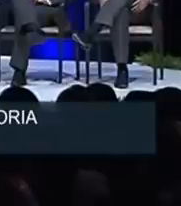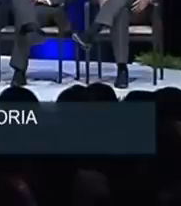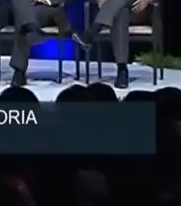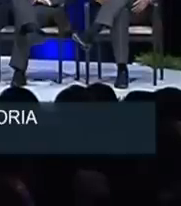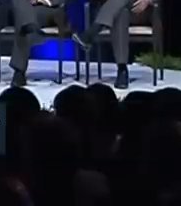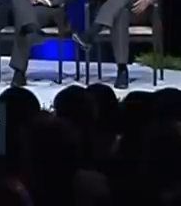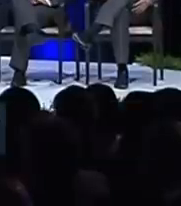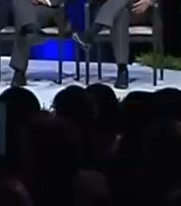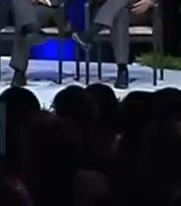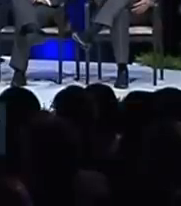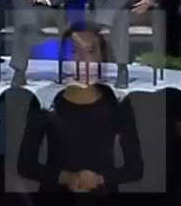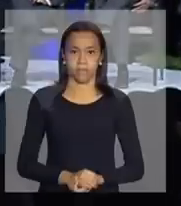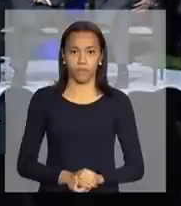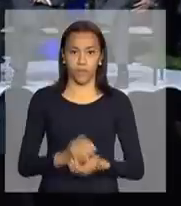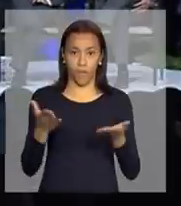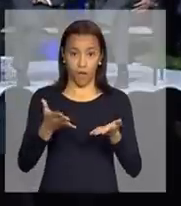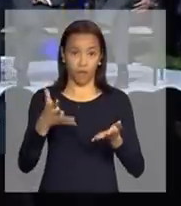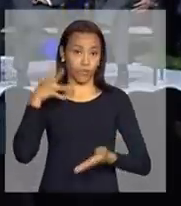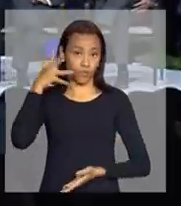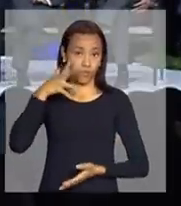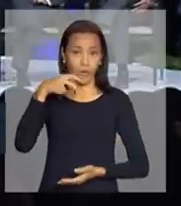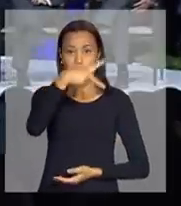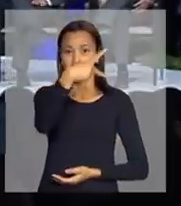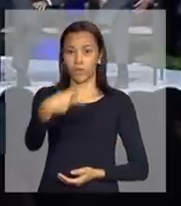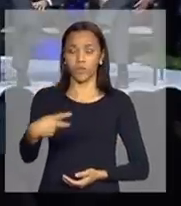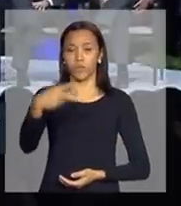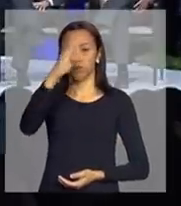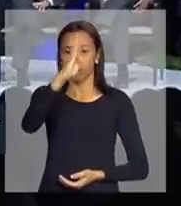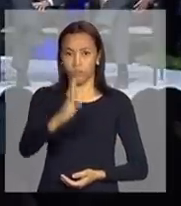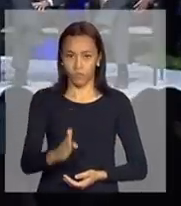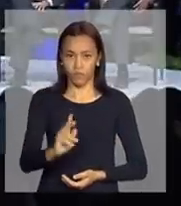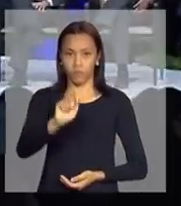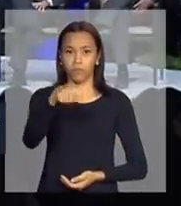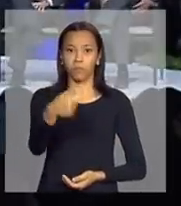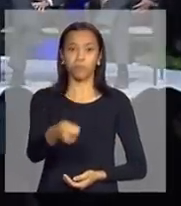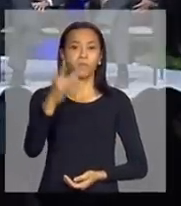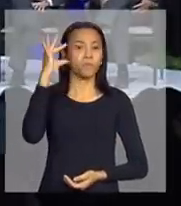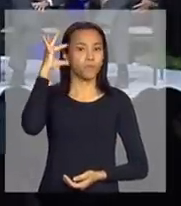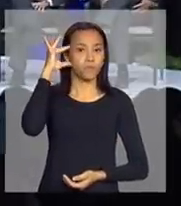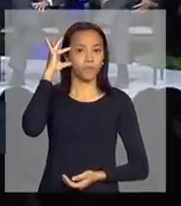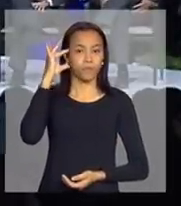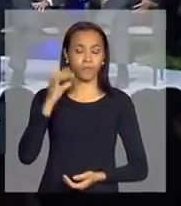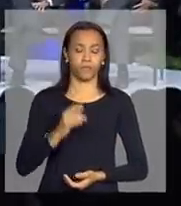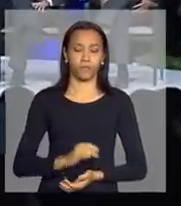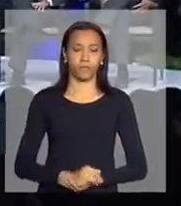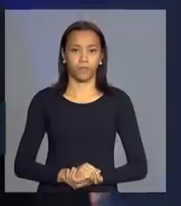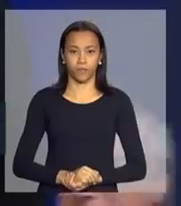Com a palavra, a presidenta da República, Dilma Rousseff.